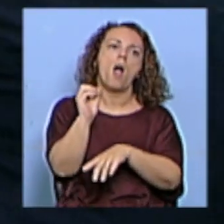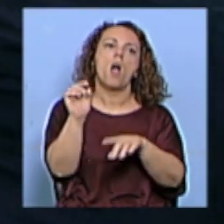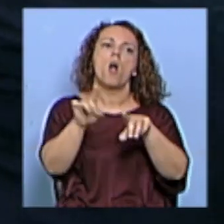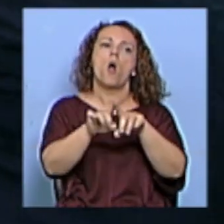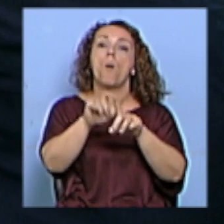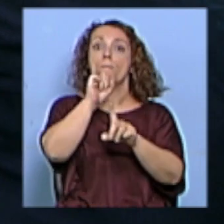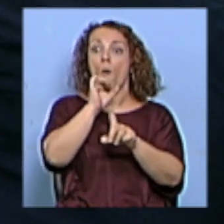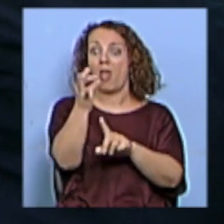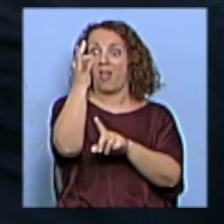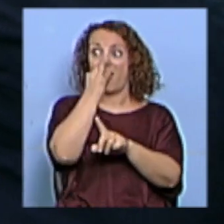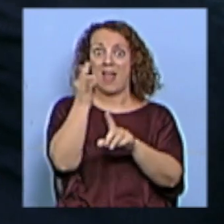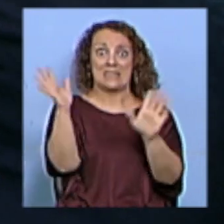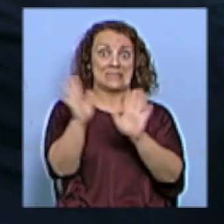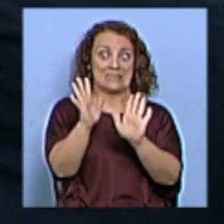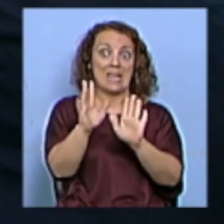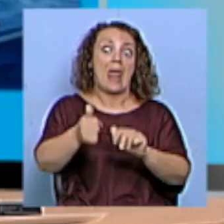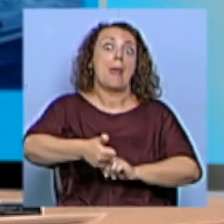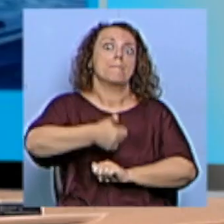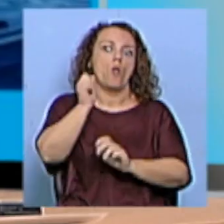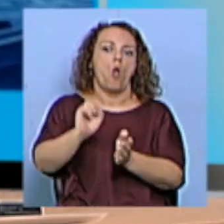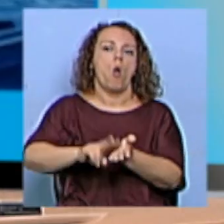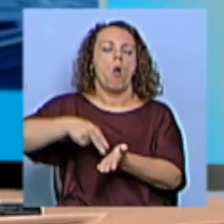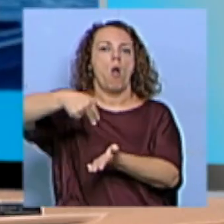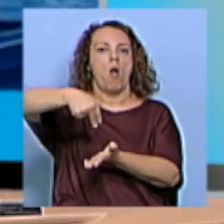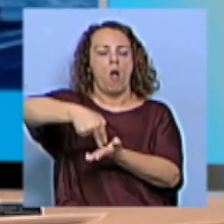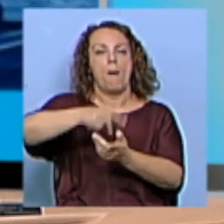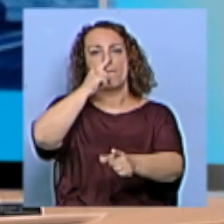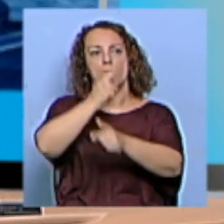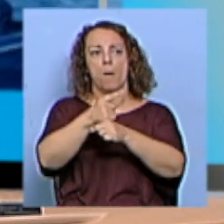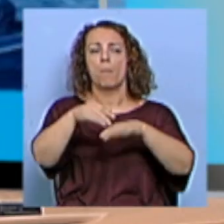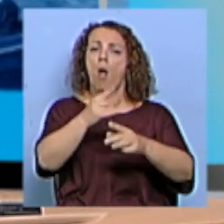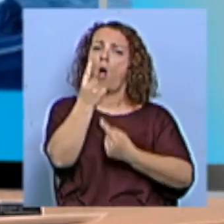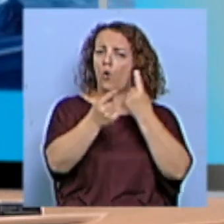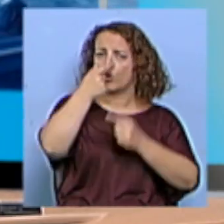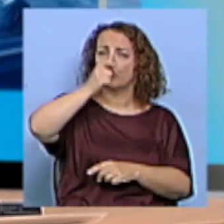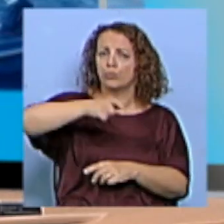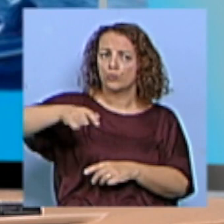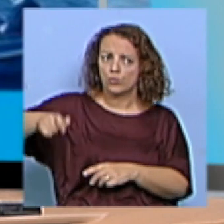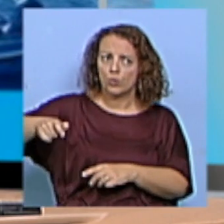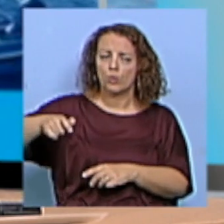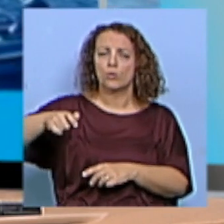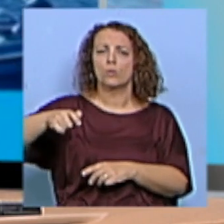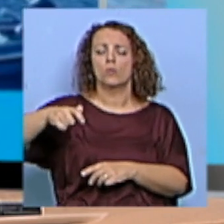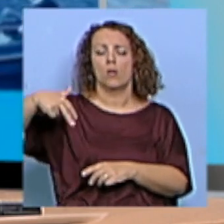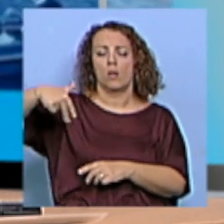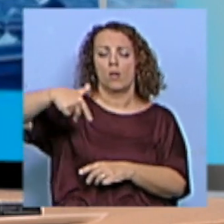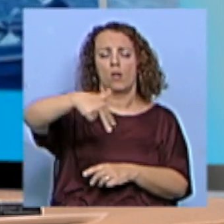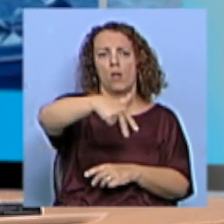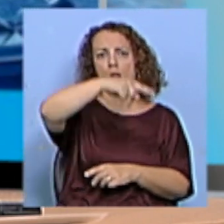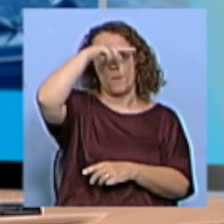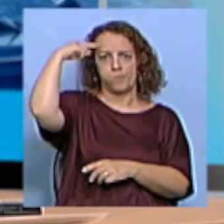não comunguem seria melhor. Mas também temos pessoas que têm reduzida